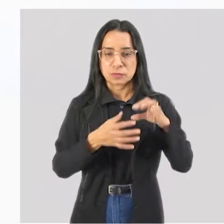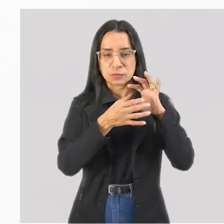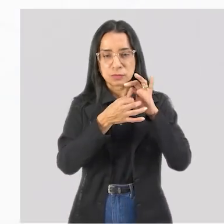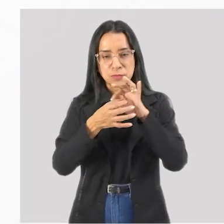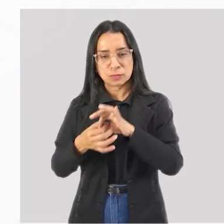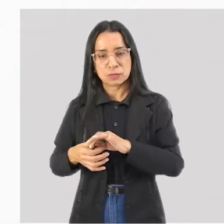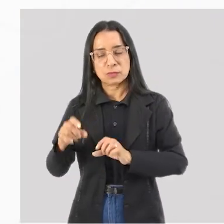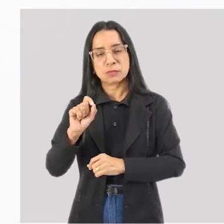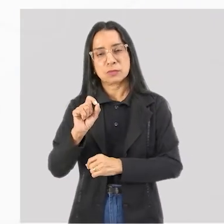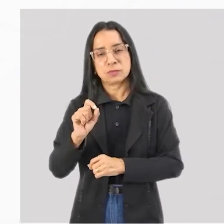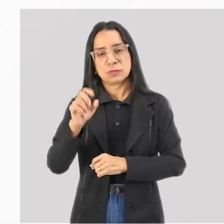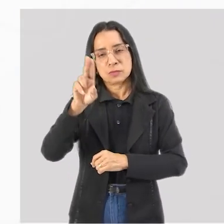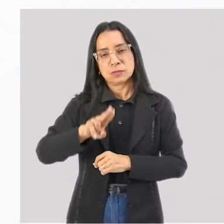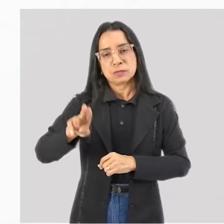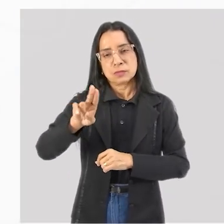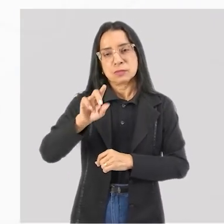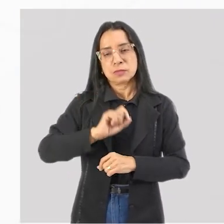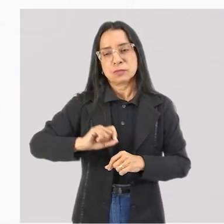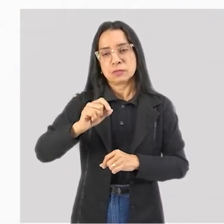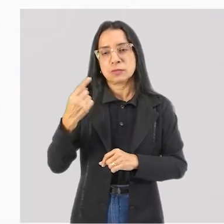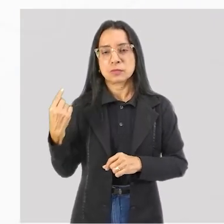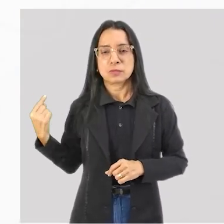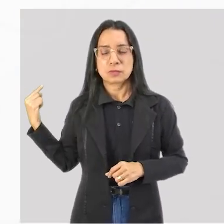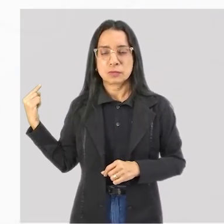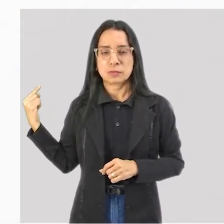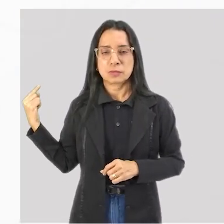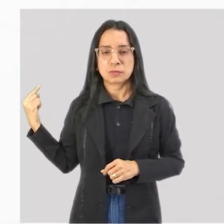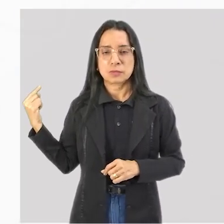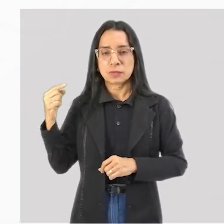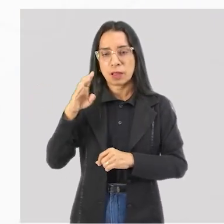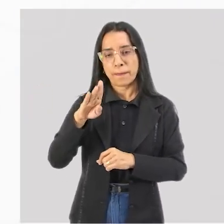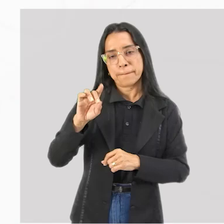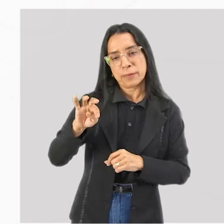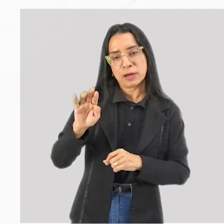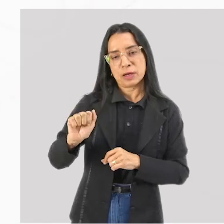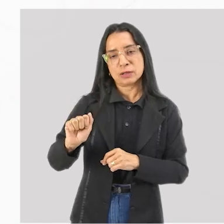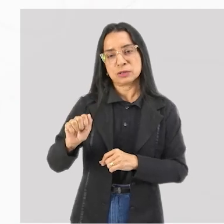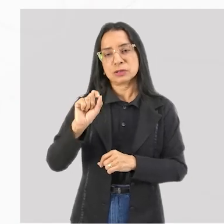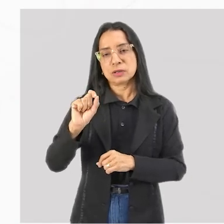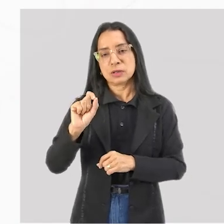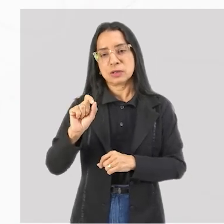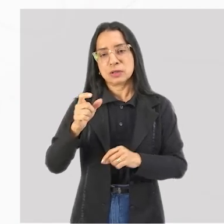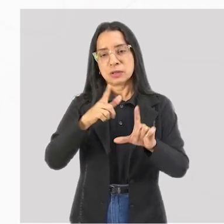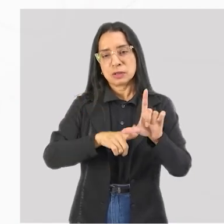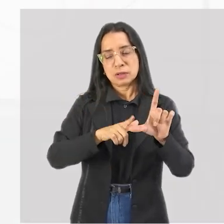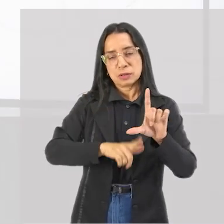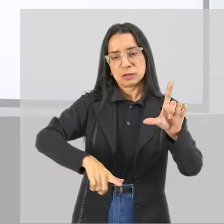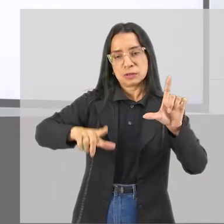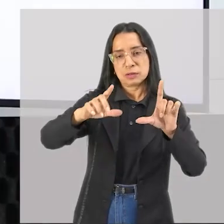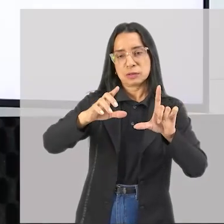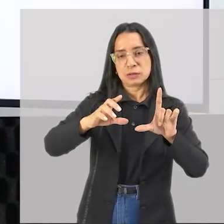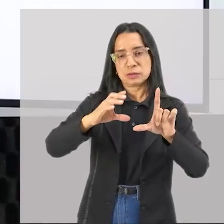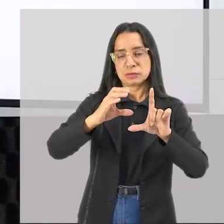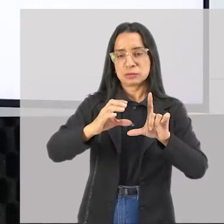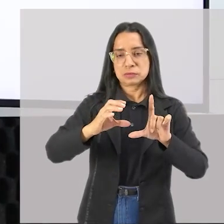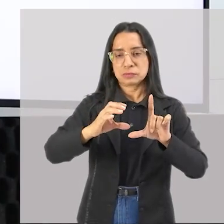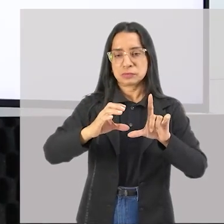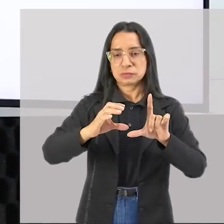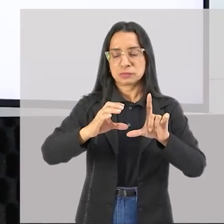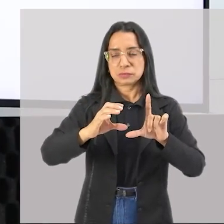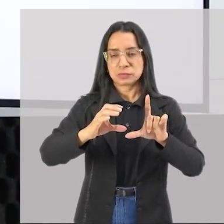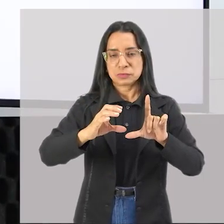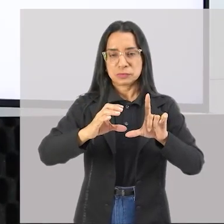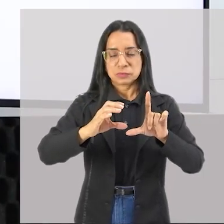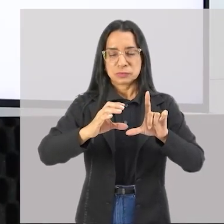contexto do cartoon, o uso da conjunção but é usado para expressar que o homem no mercado, ele encontrou os ovos,